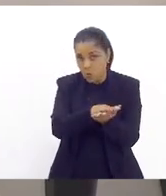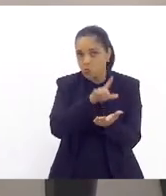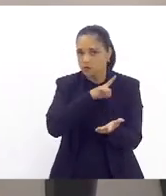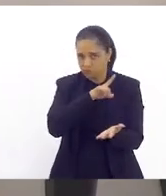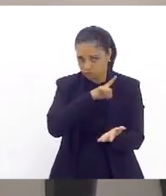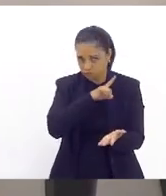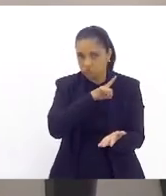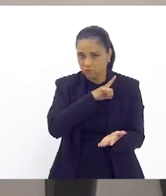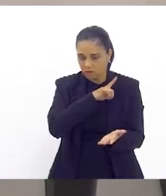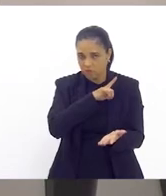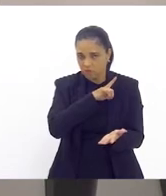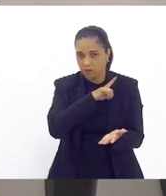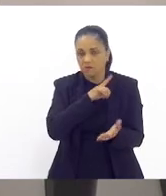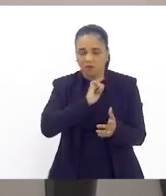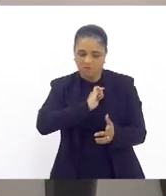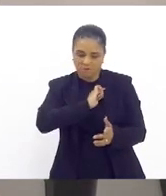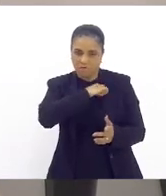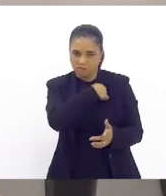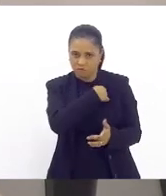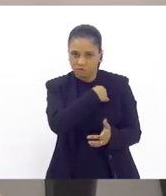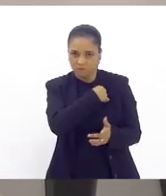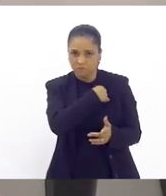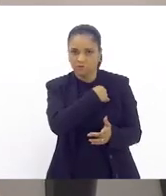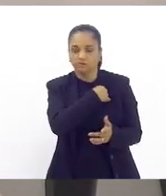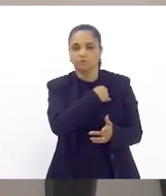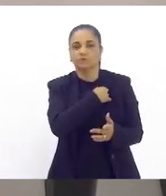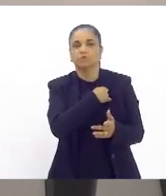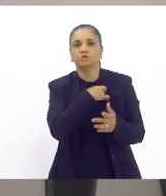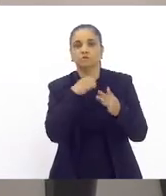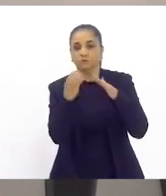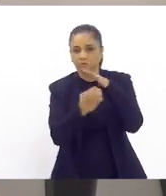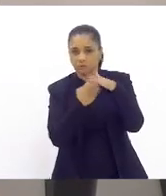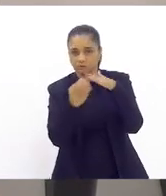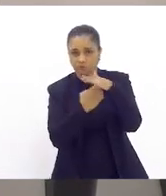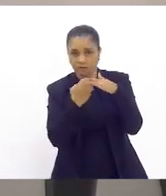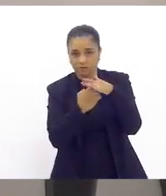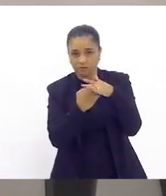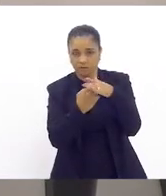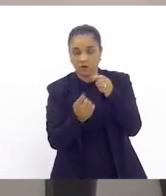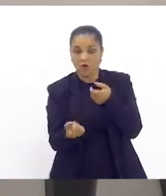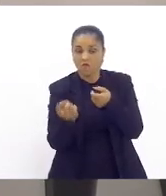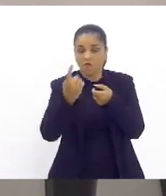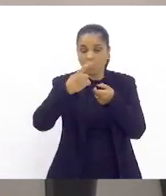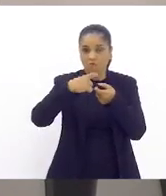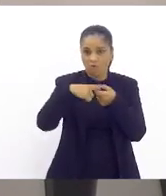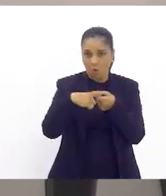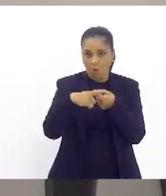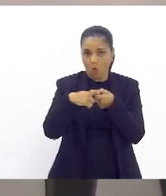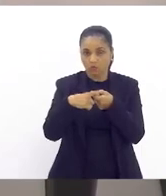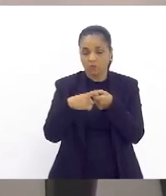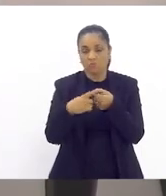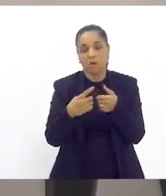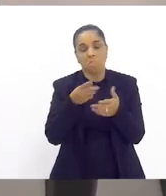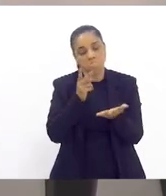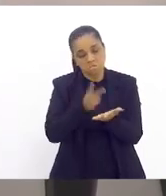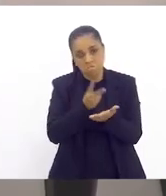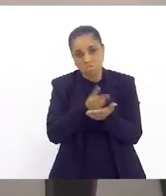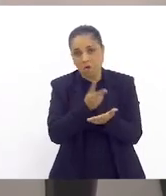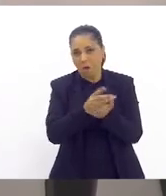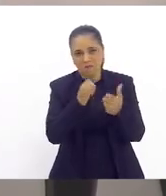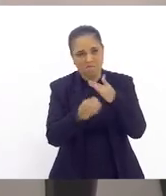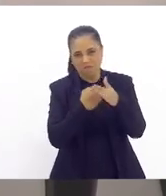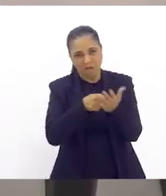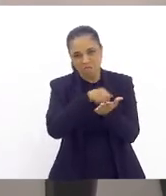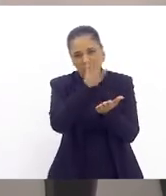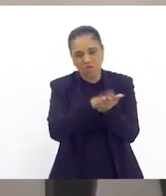né com a fiscalização sobre as concessionárias que na verdade são revertidas no próprio benefício para concessionária essas multas não